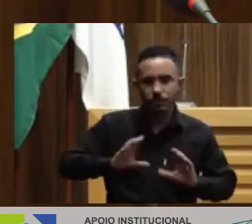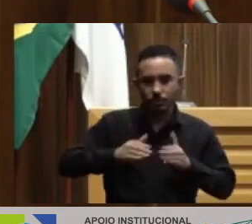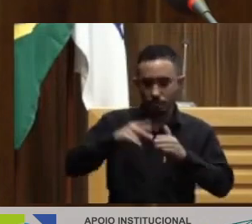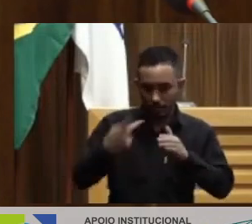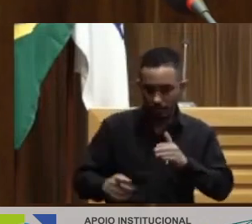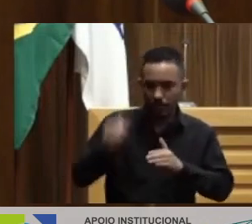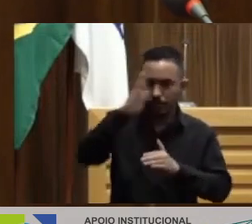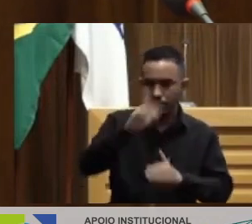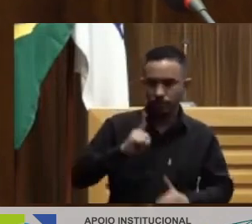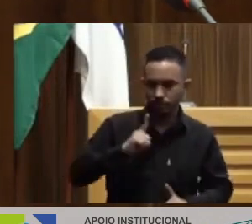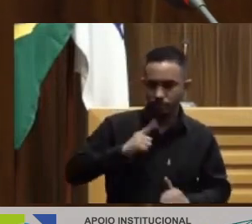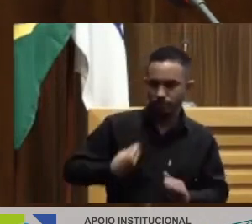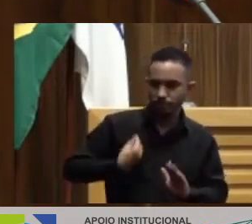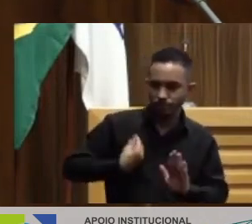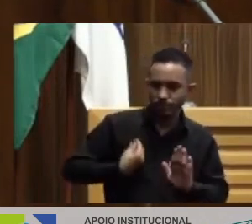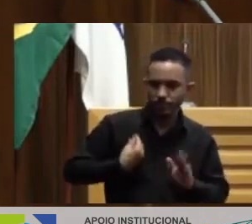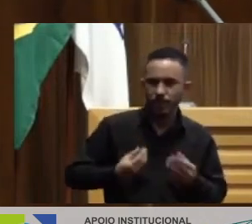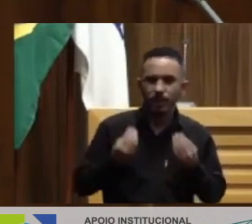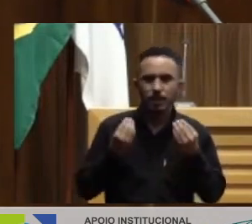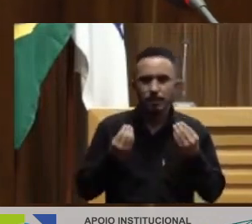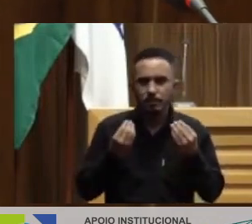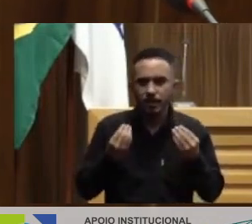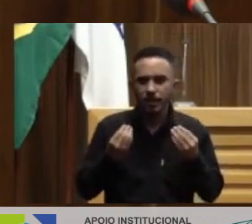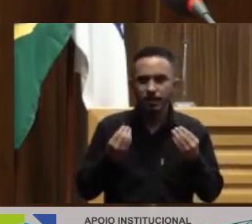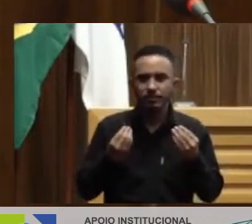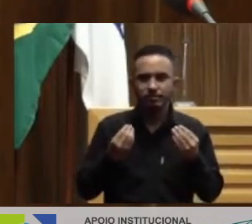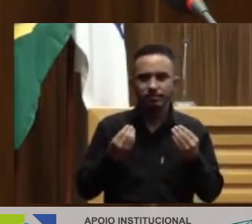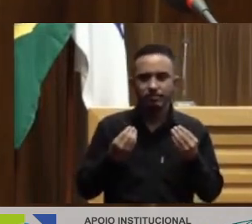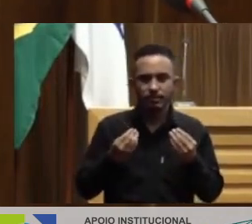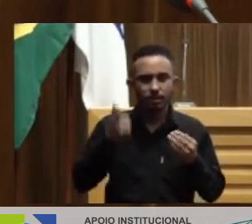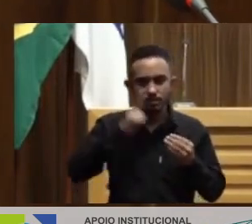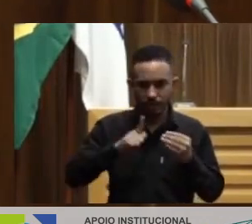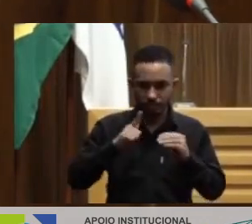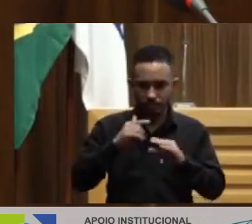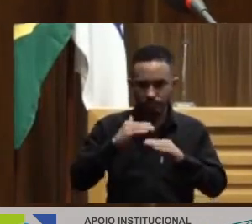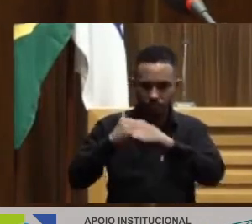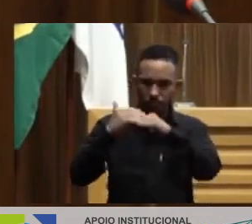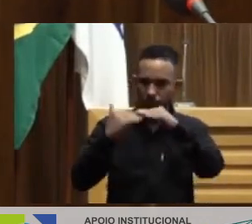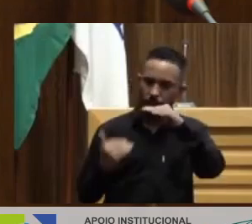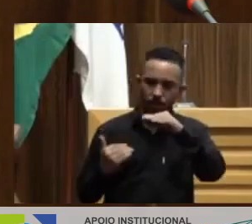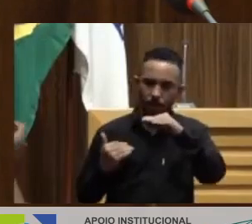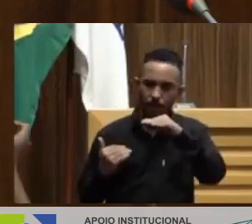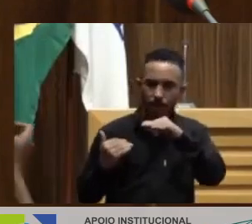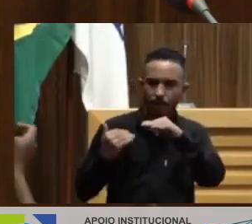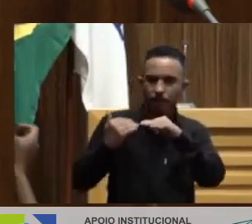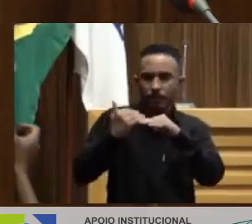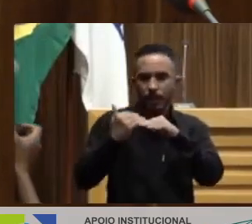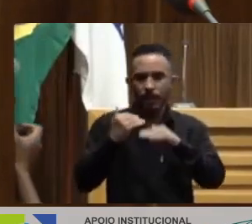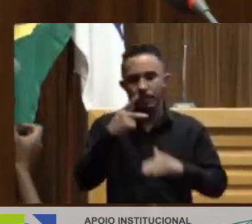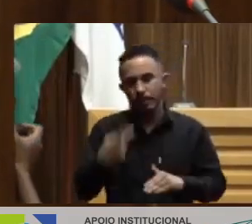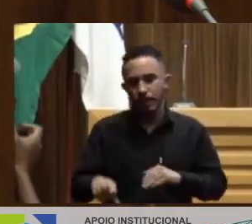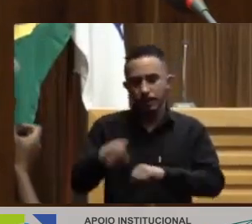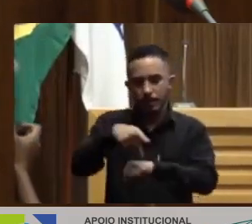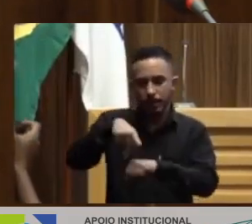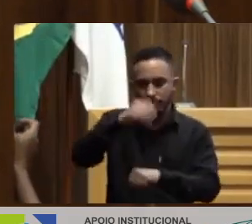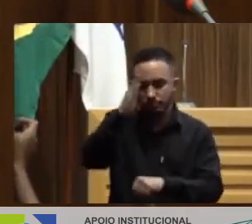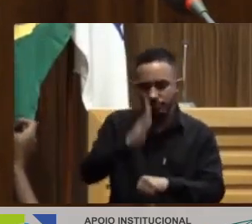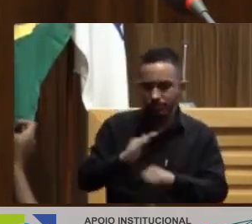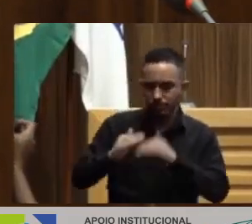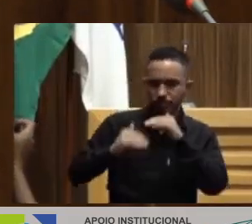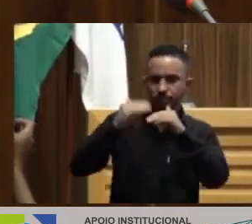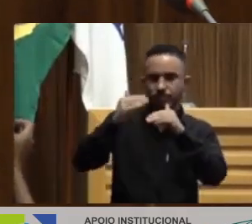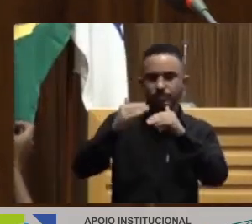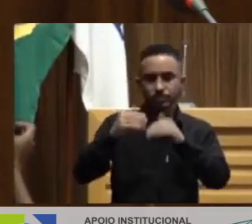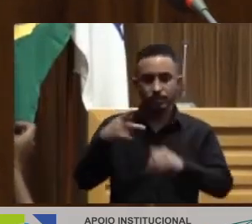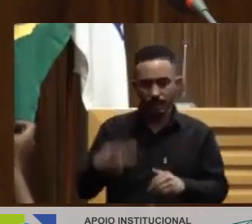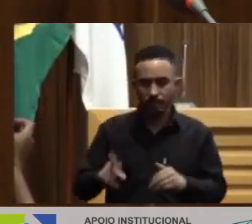Brasil para vencer aí, as desigualdades do Brasil e desenvolver o país. Nós assumimos a